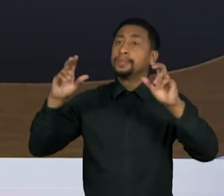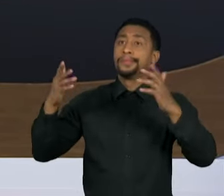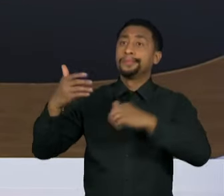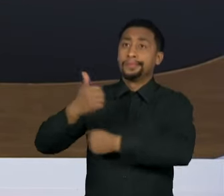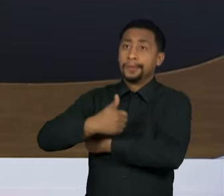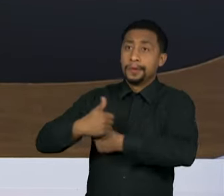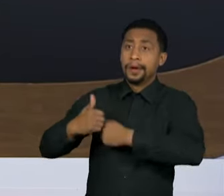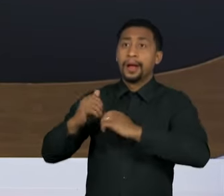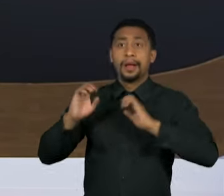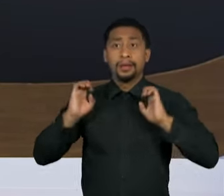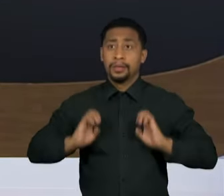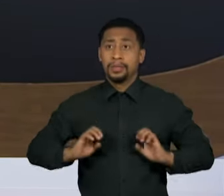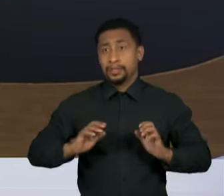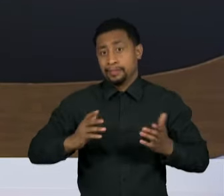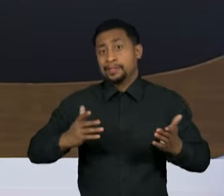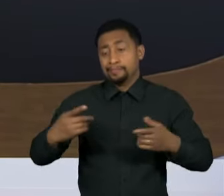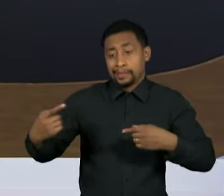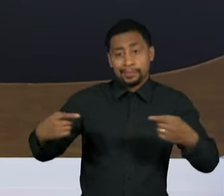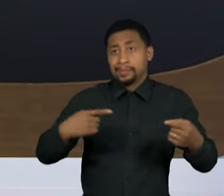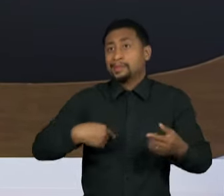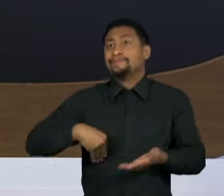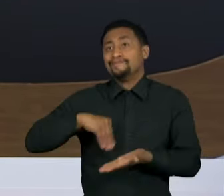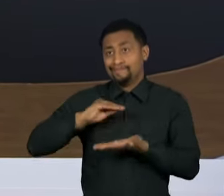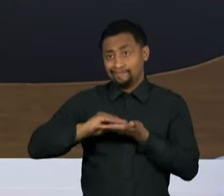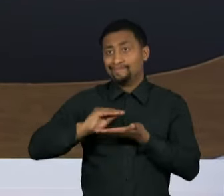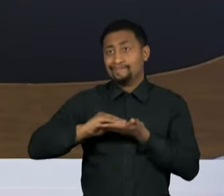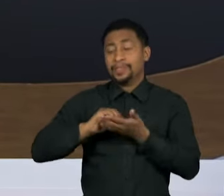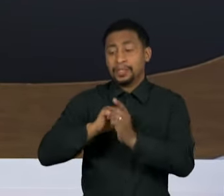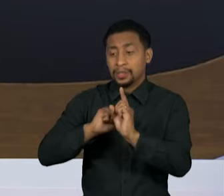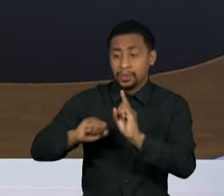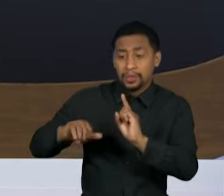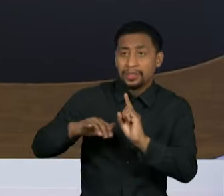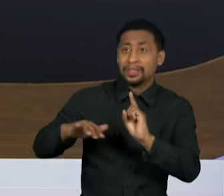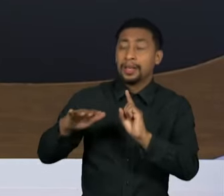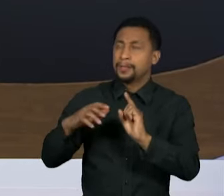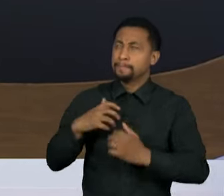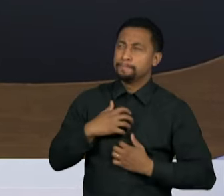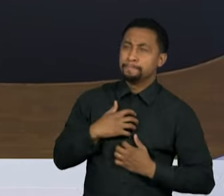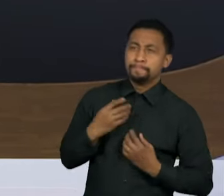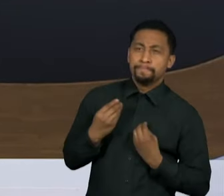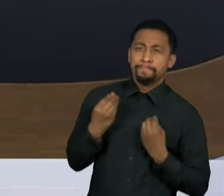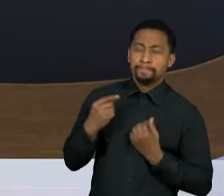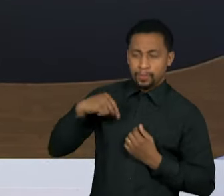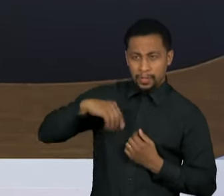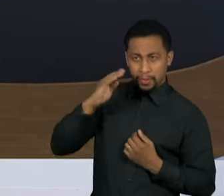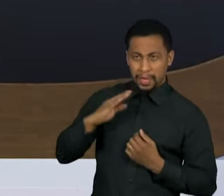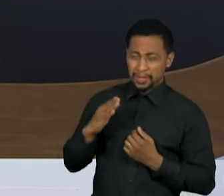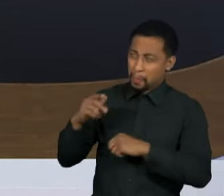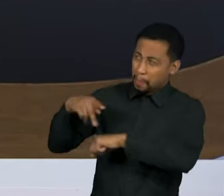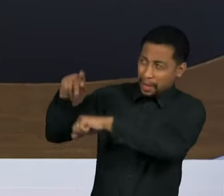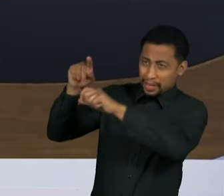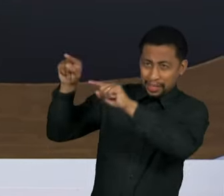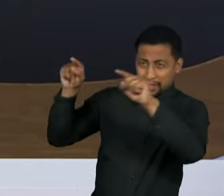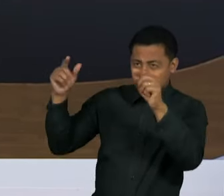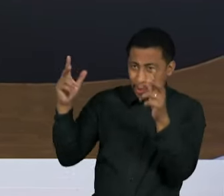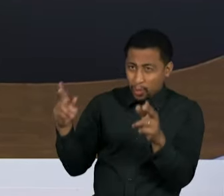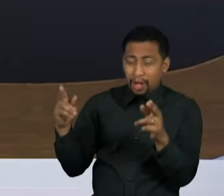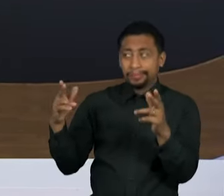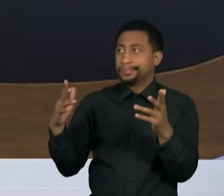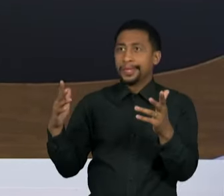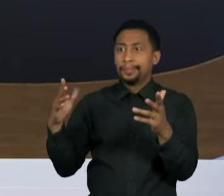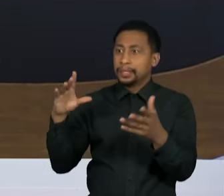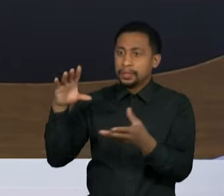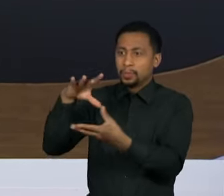éticos. É a ausência desse debate social que leva à sensação, em países como o Brasil, de um profundo desalento